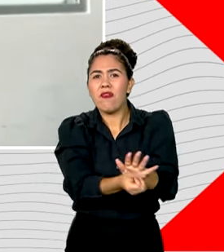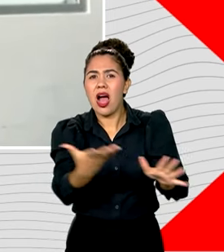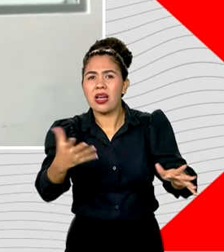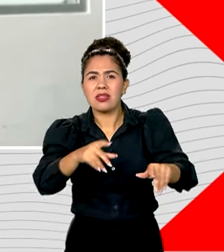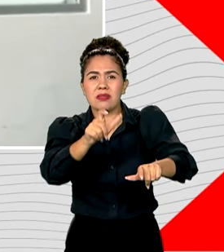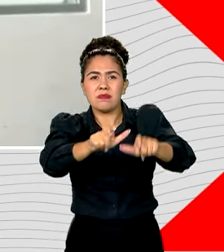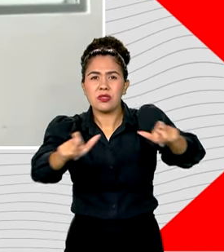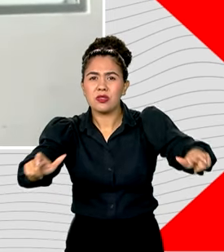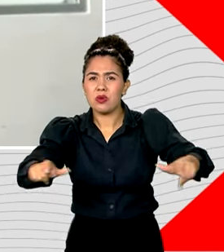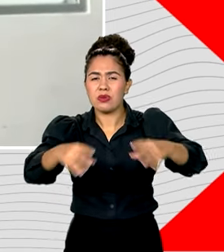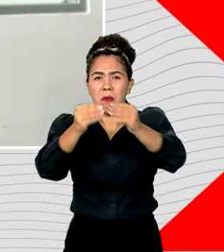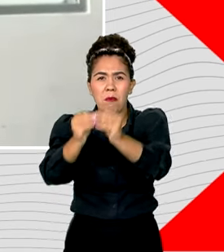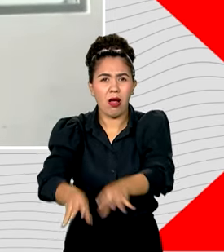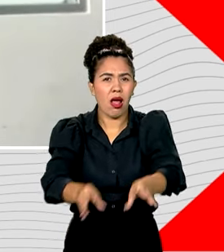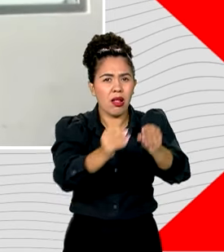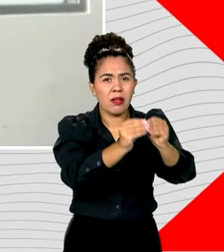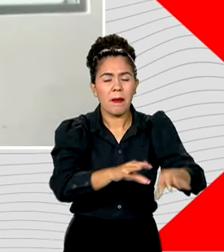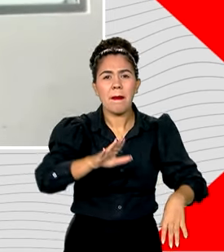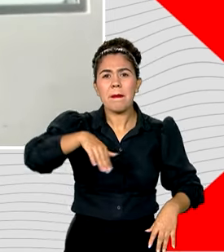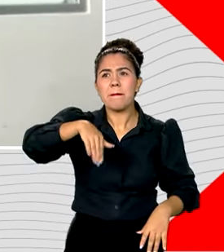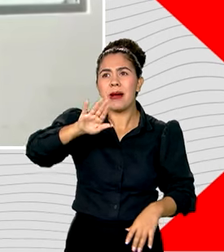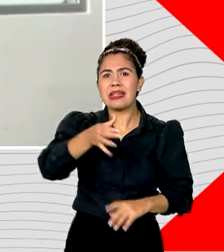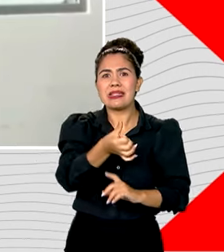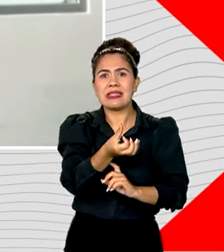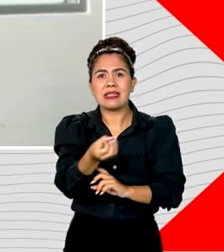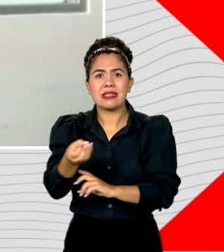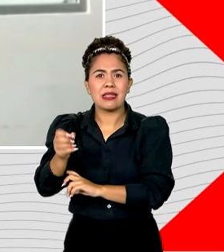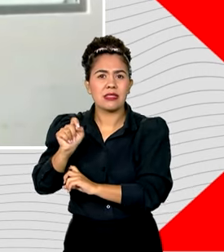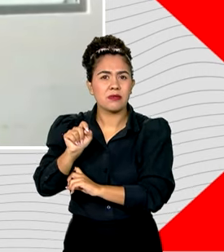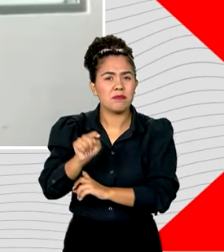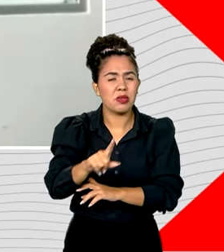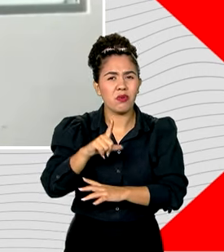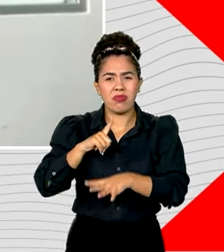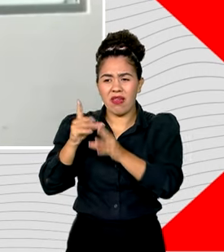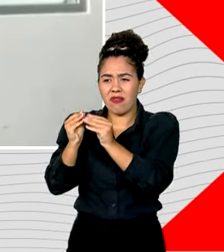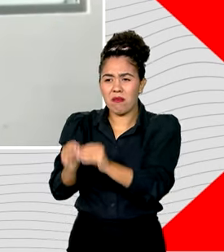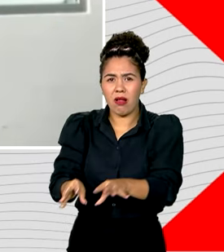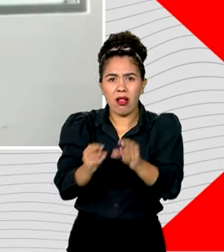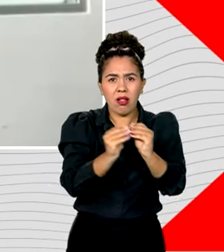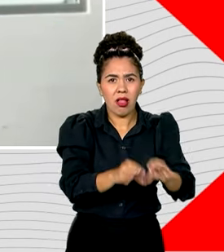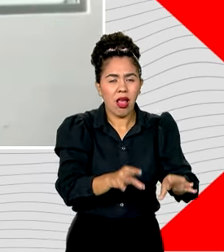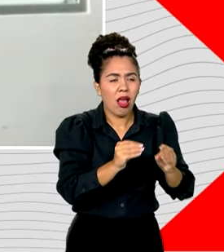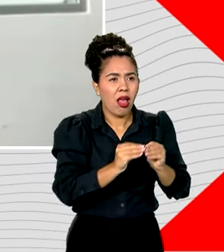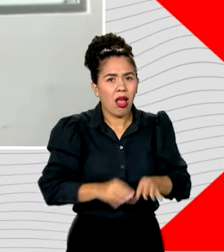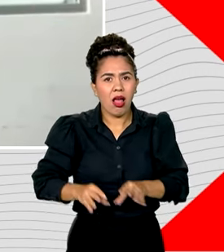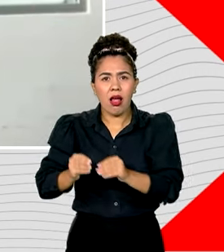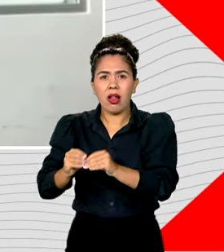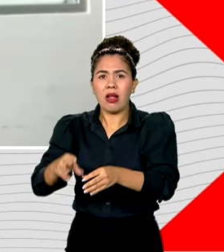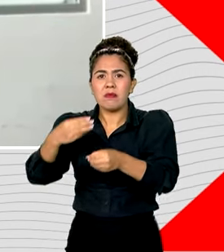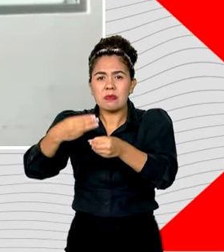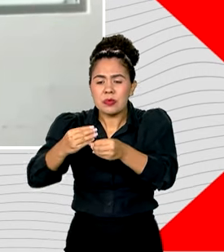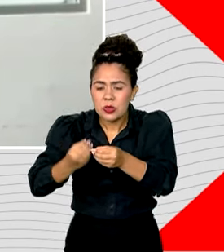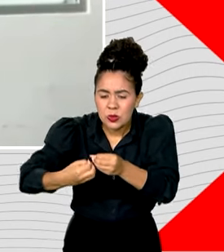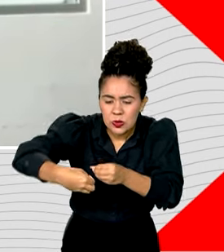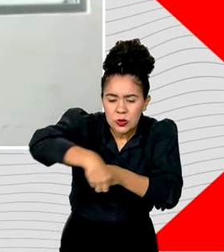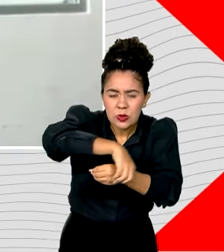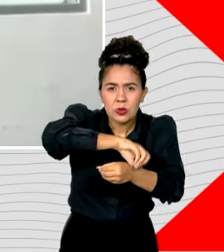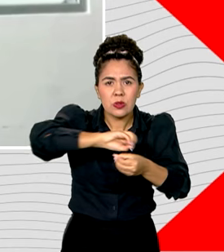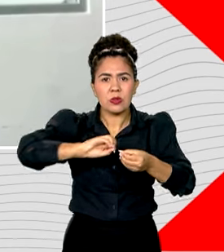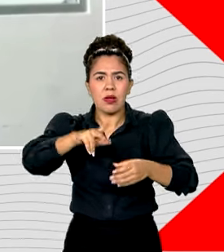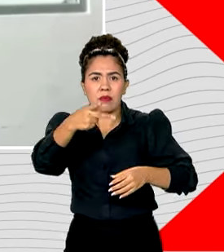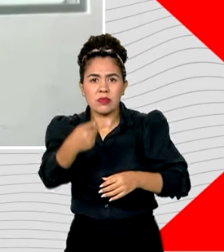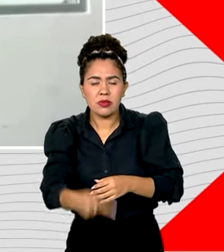600000 600.000 pessoas impactadas né de diferentes formas então muita gente isolada em comunidades no Amazonas eh tendo